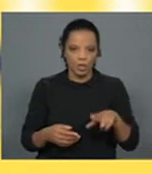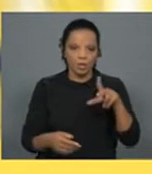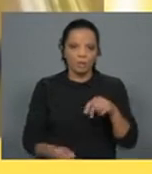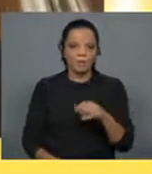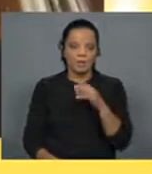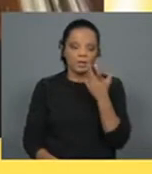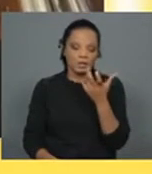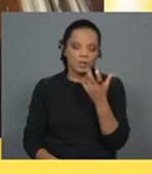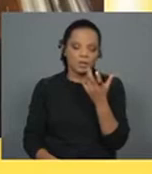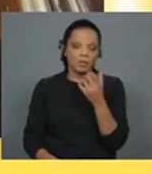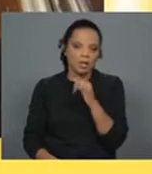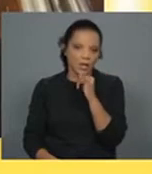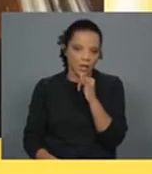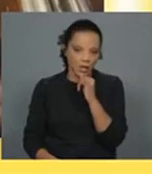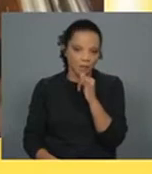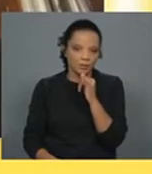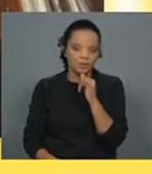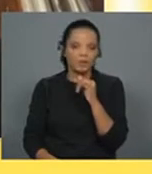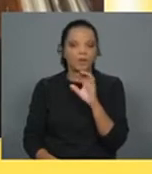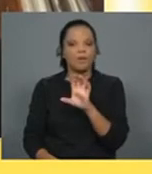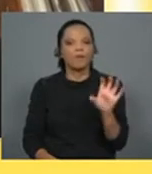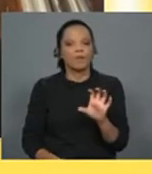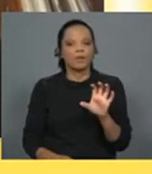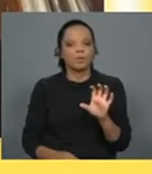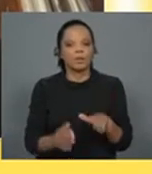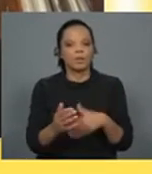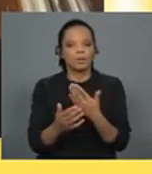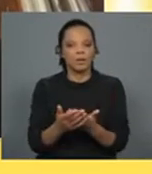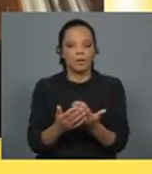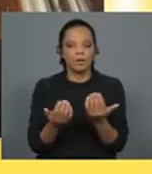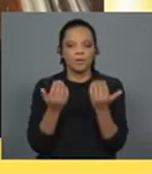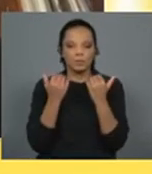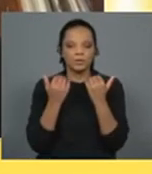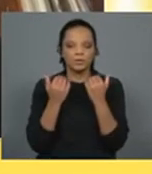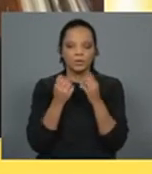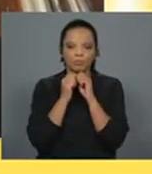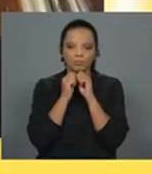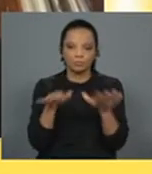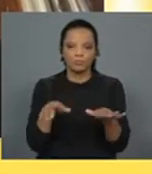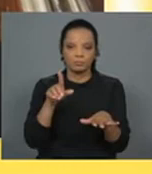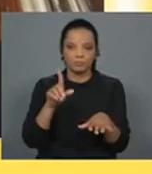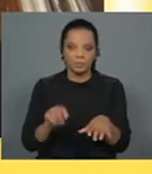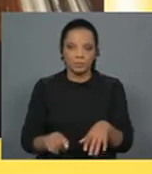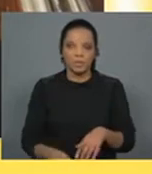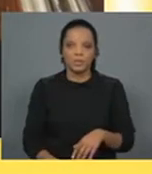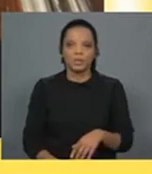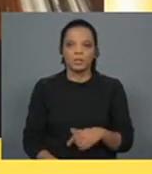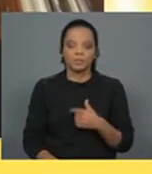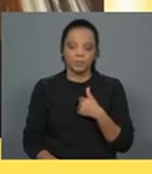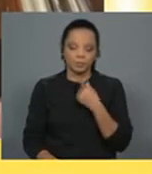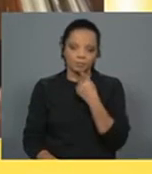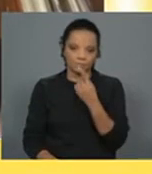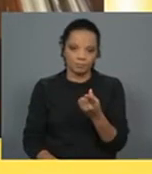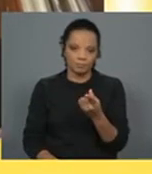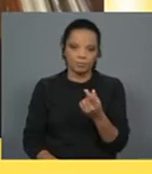forma de divulgar a informação e também informei o jornalista, e